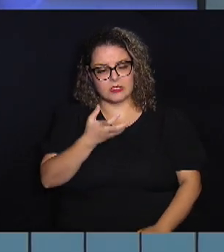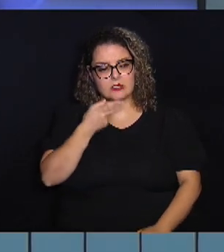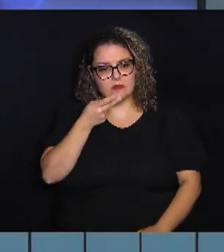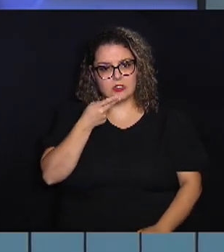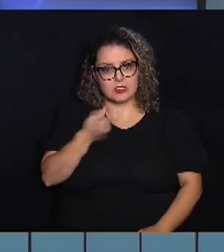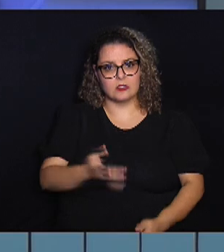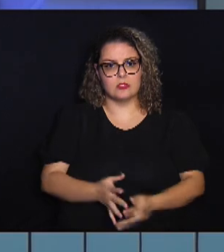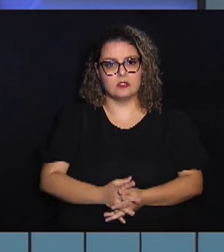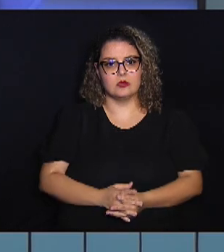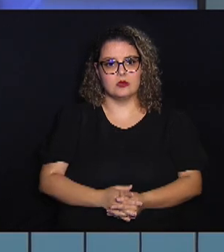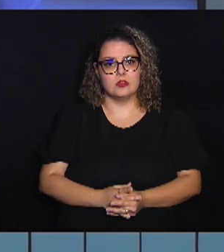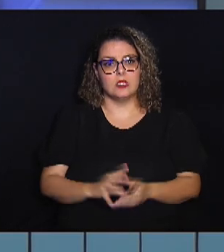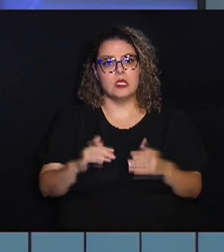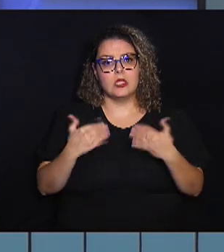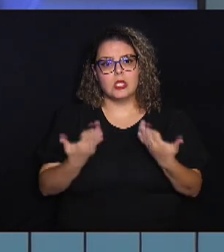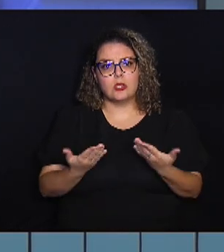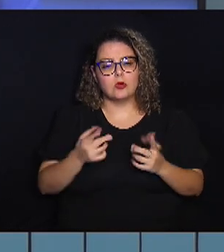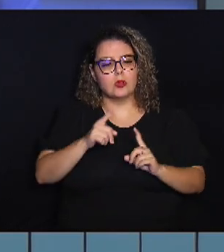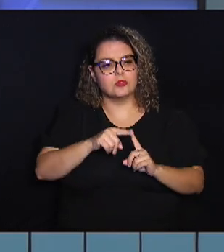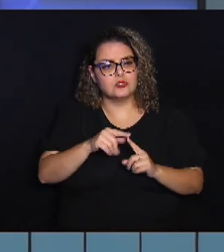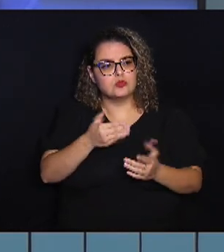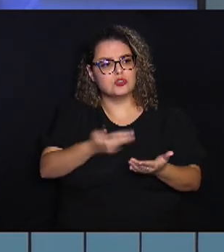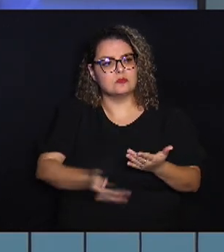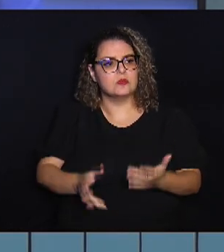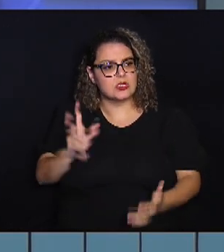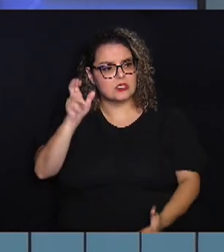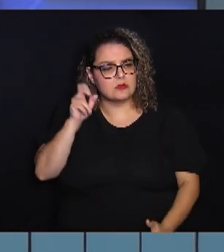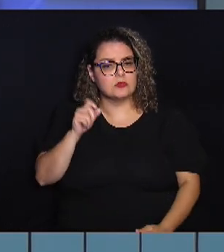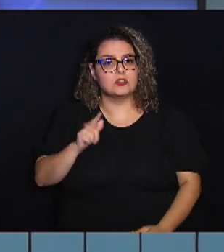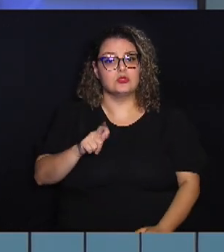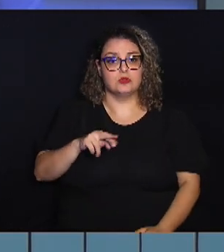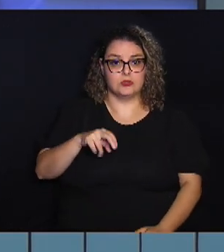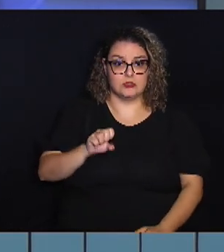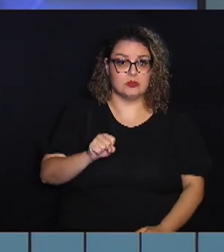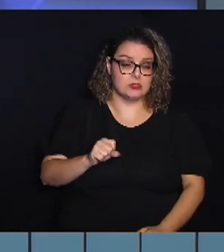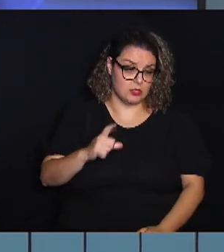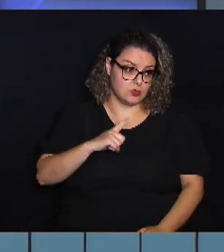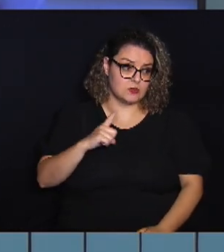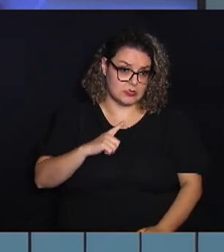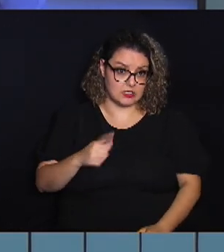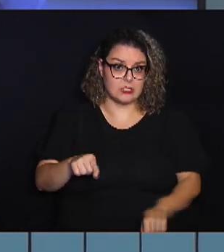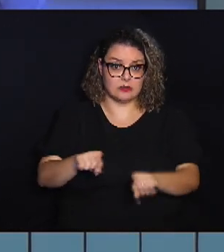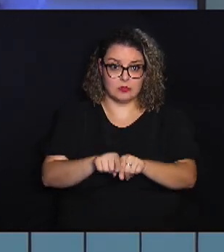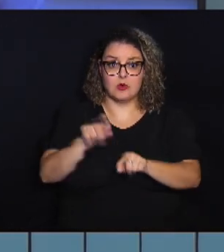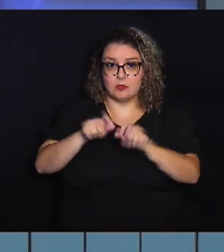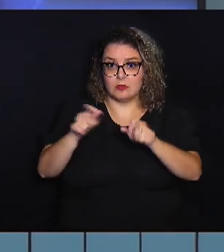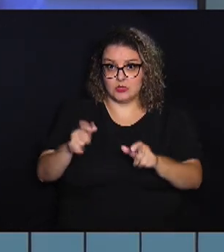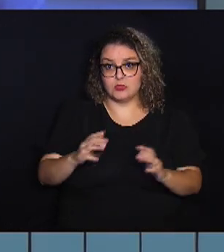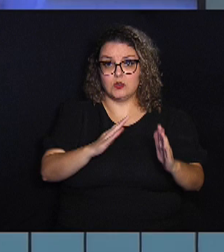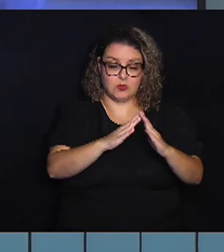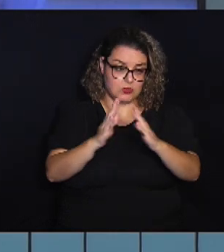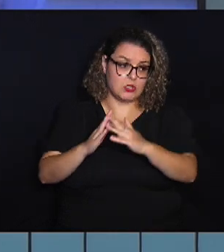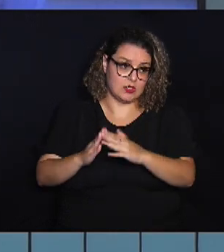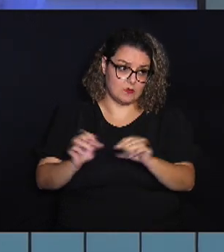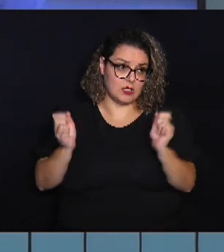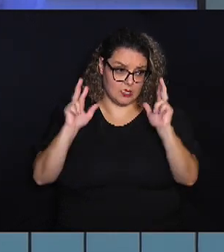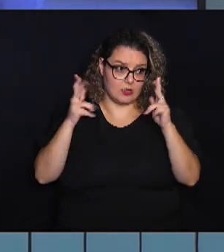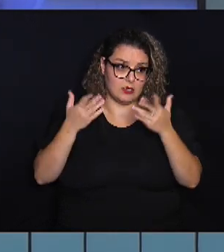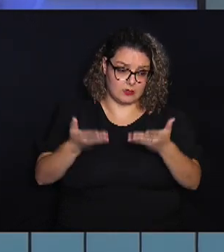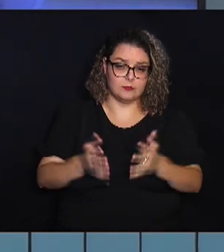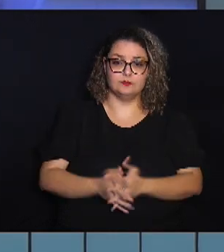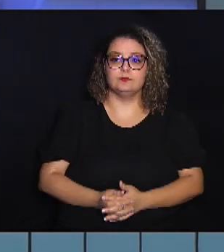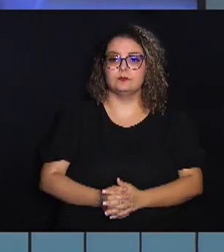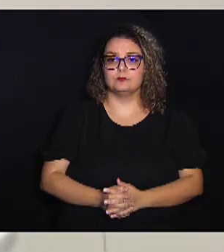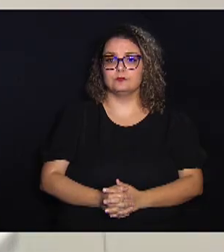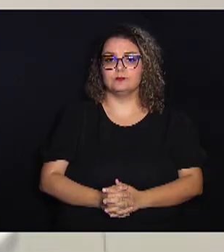são esses tipos de perda auditiva e os graus que existem também para o pessoal de casa ficar atento aí, né?